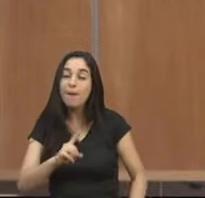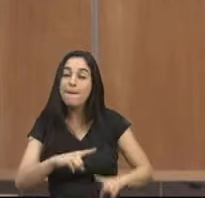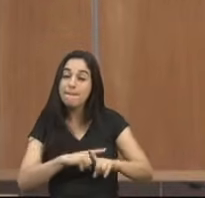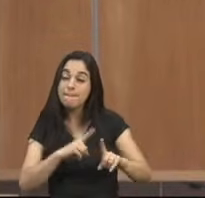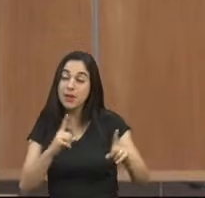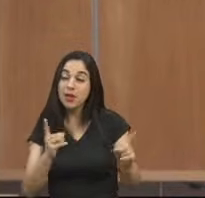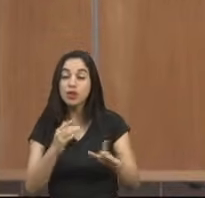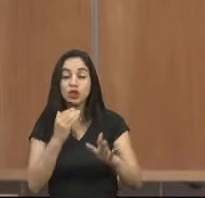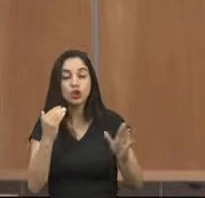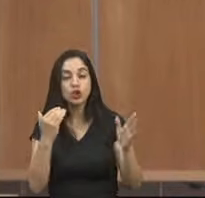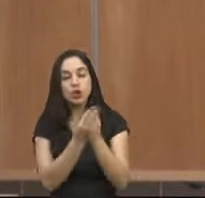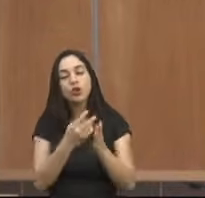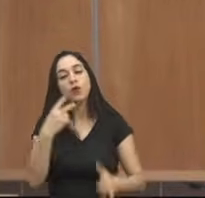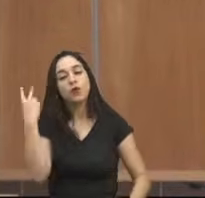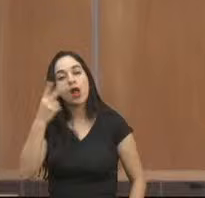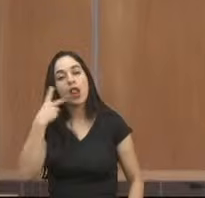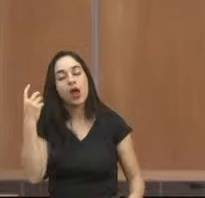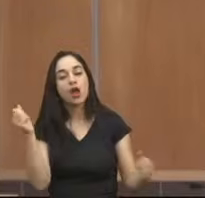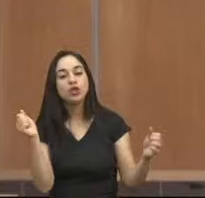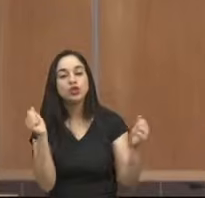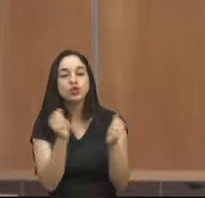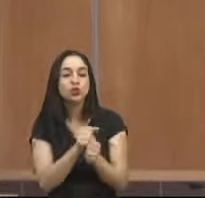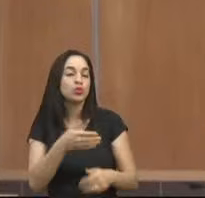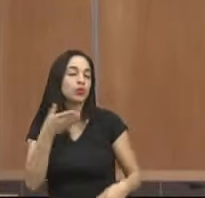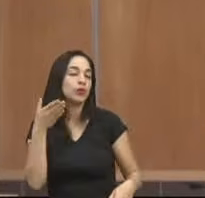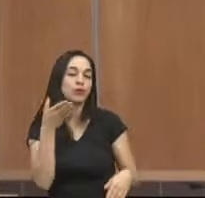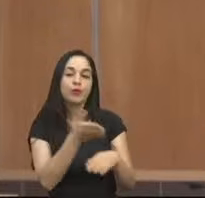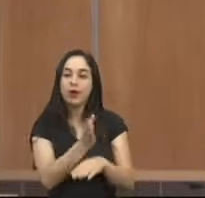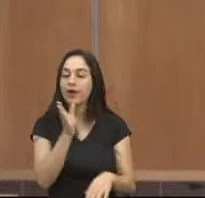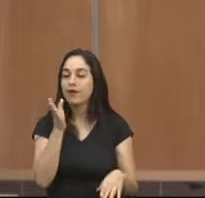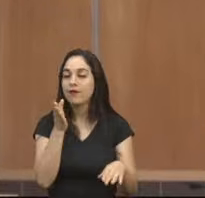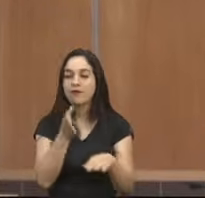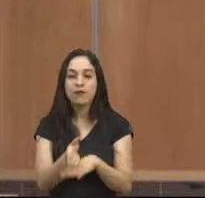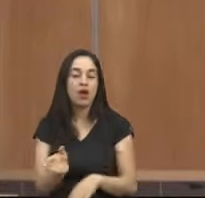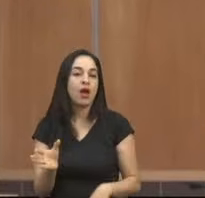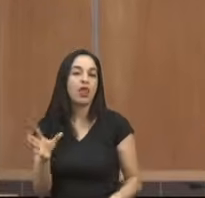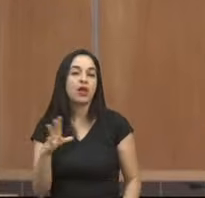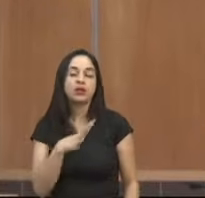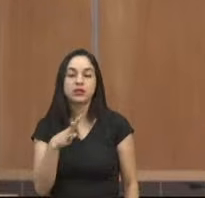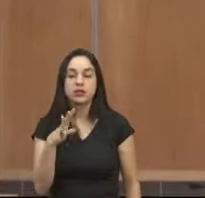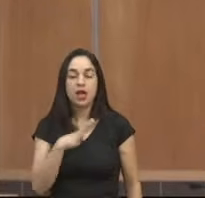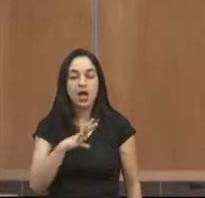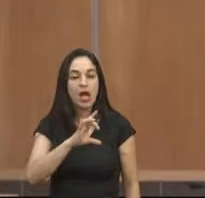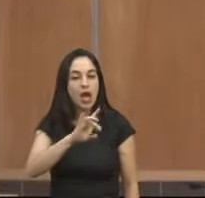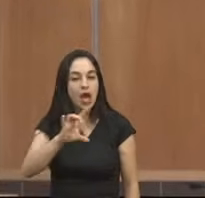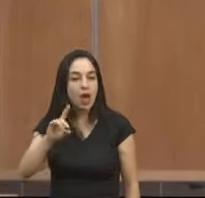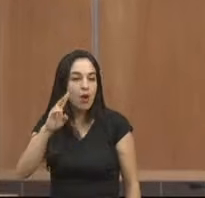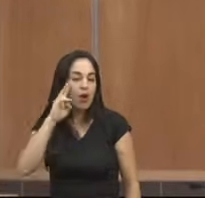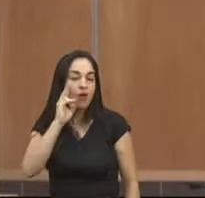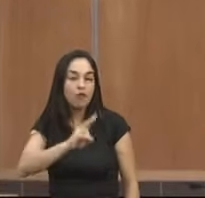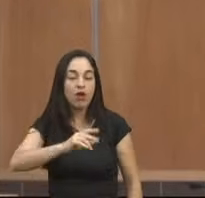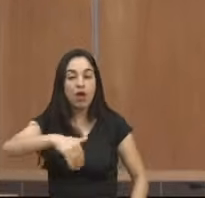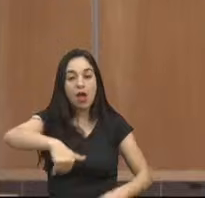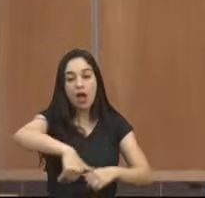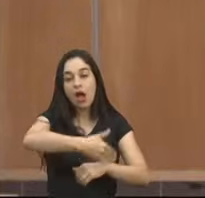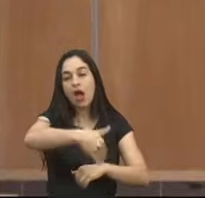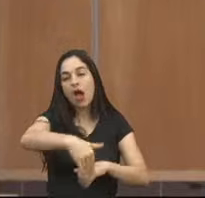que foram eleitos, tem que andar para a cidade, fiscalizar, ver a situação das